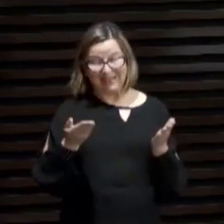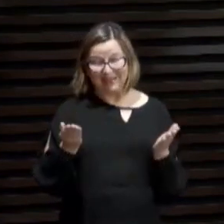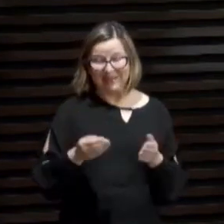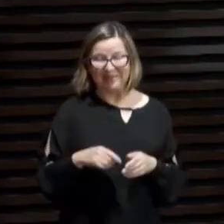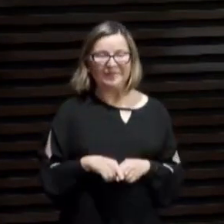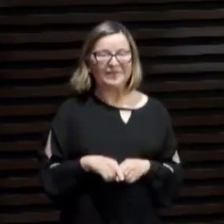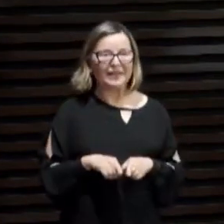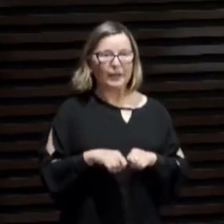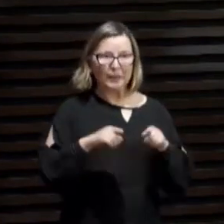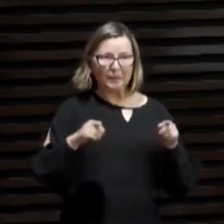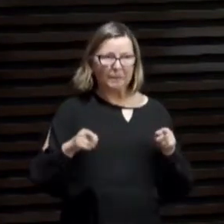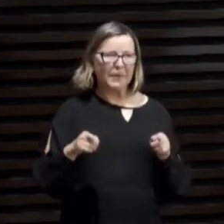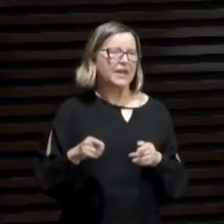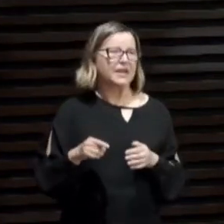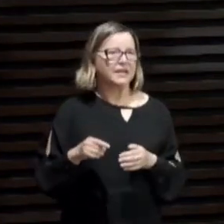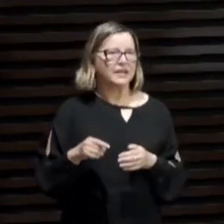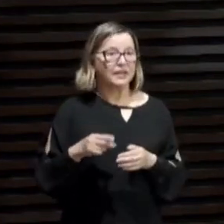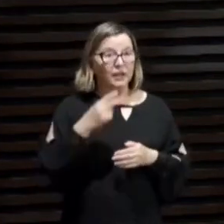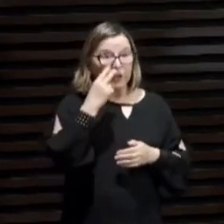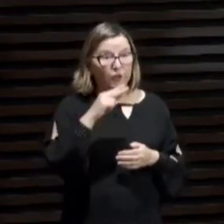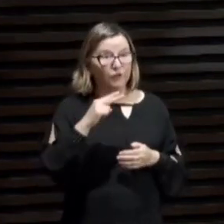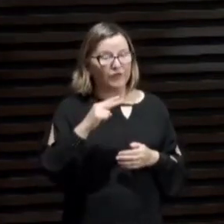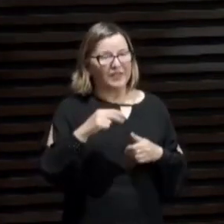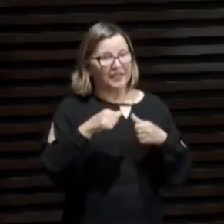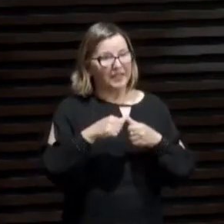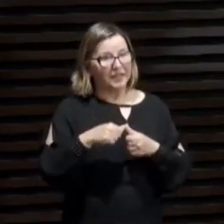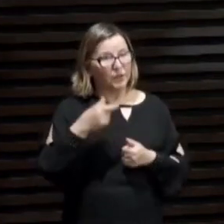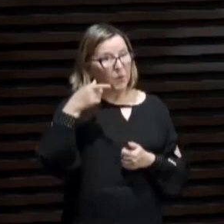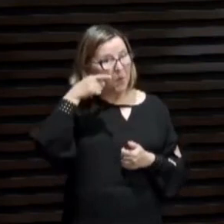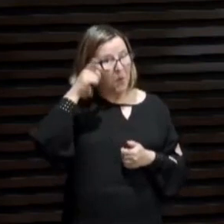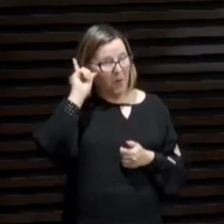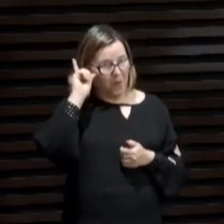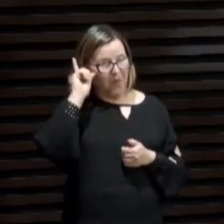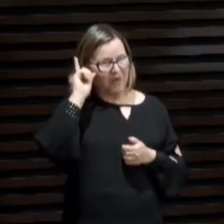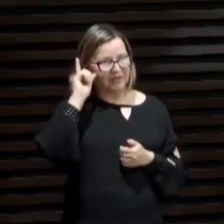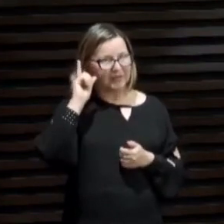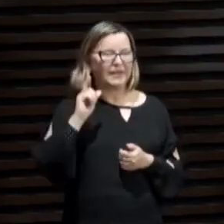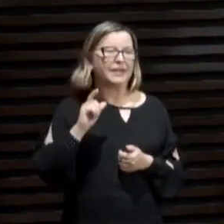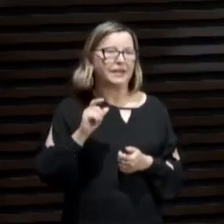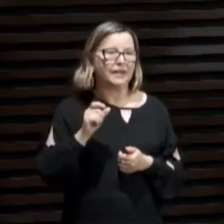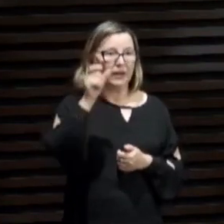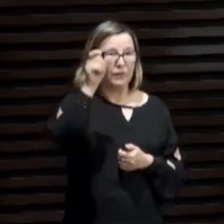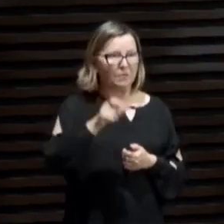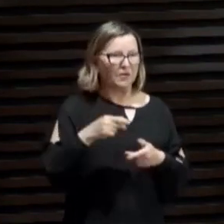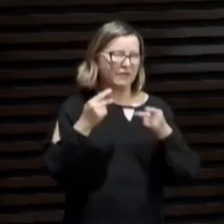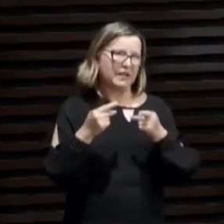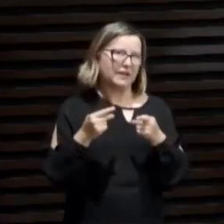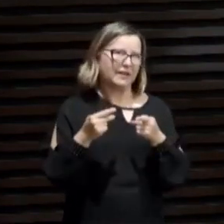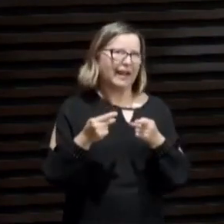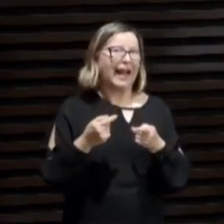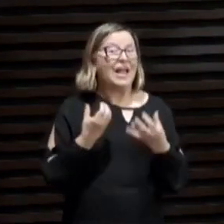infelizmente eu tenho ouvido isso, e eu vi isso ontem ainda. Eu queria levar uma pessoa para ouvir a palavra,